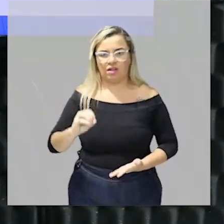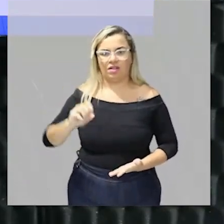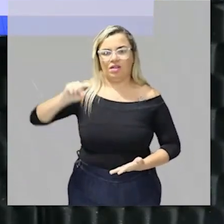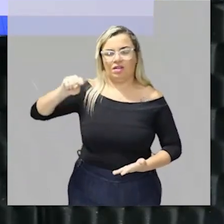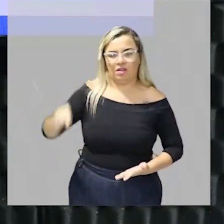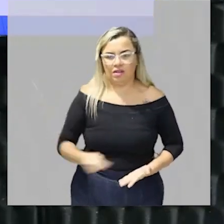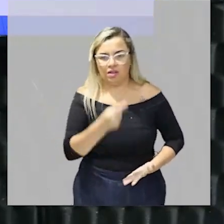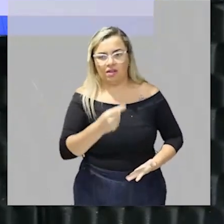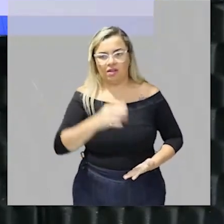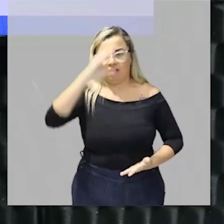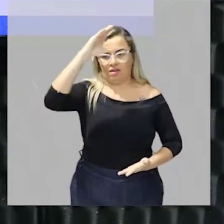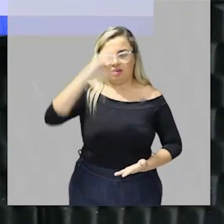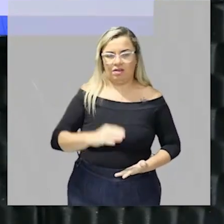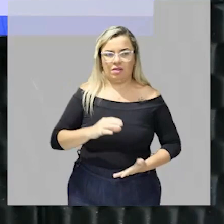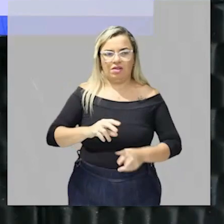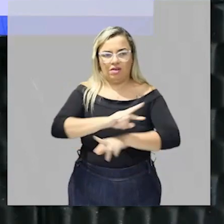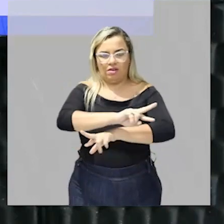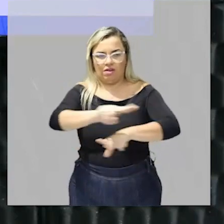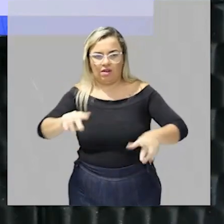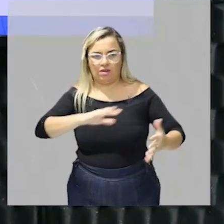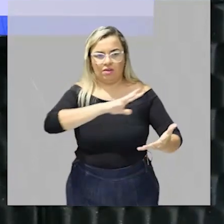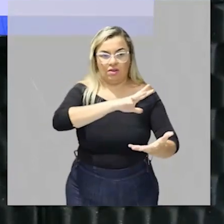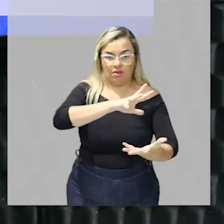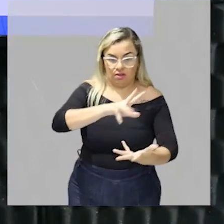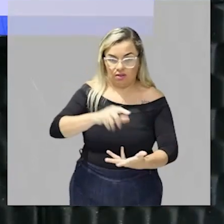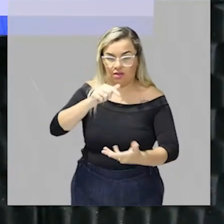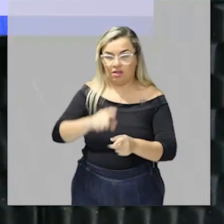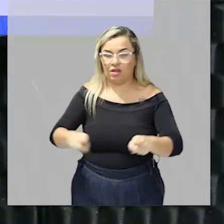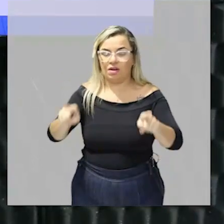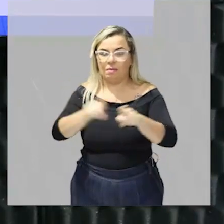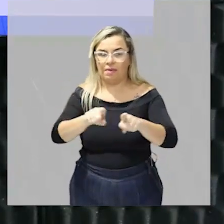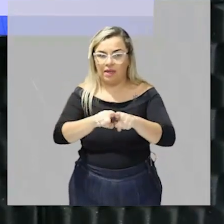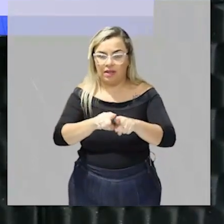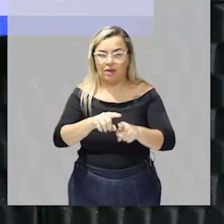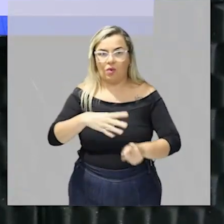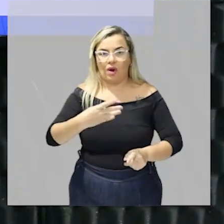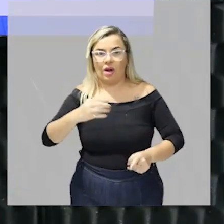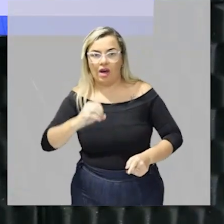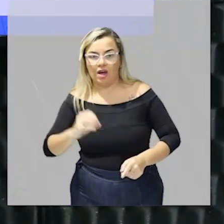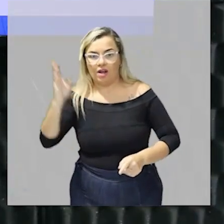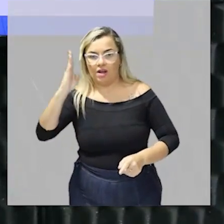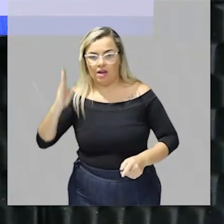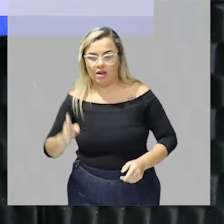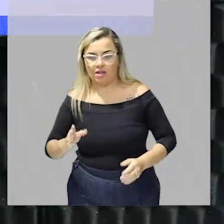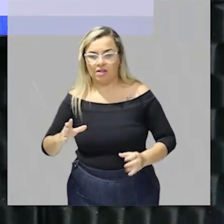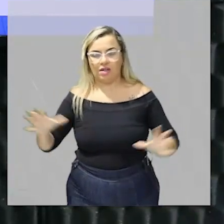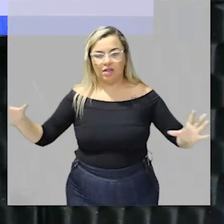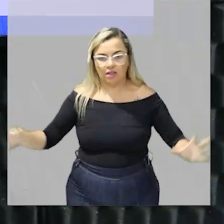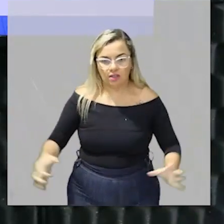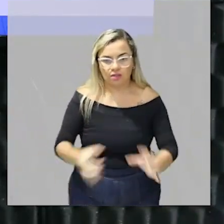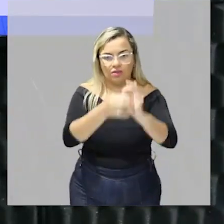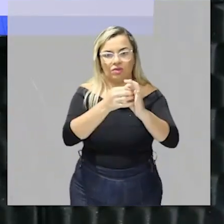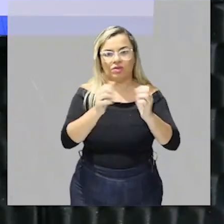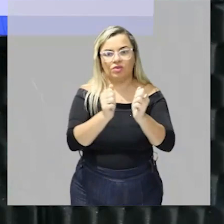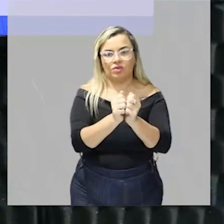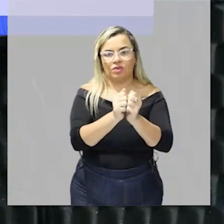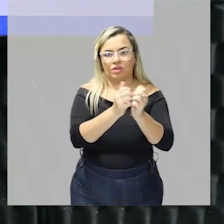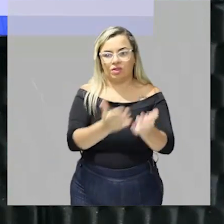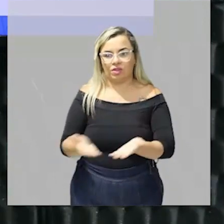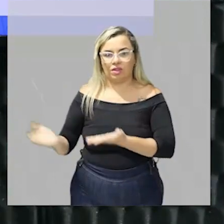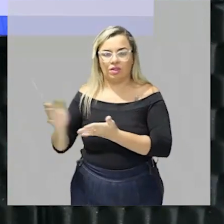mundo, incluindo 40 brasileiros, olha só, tenham se incorporado a essas unidades. Apesar de coordenada